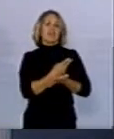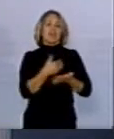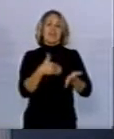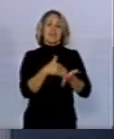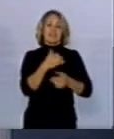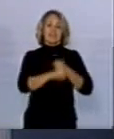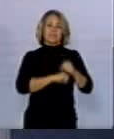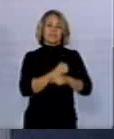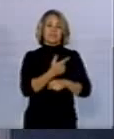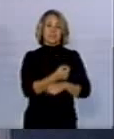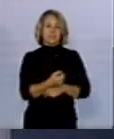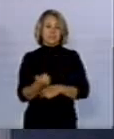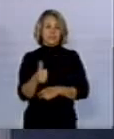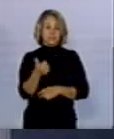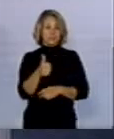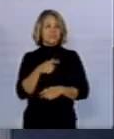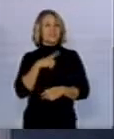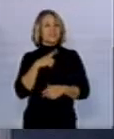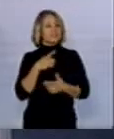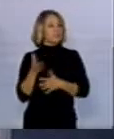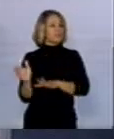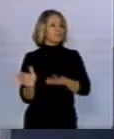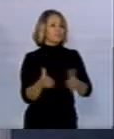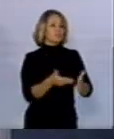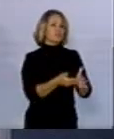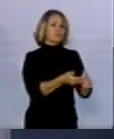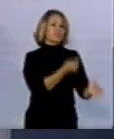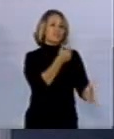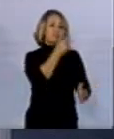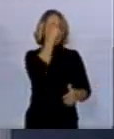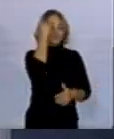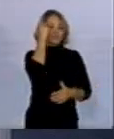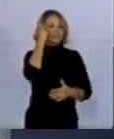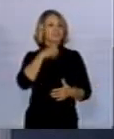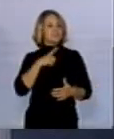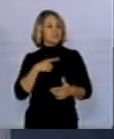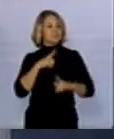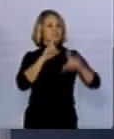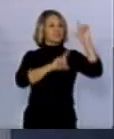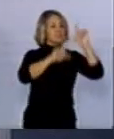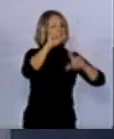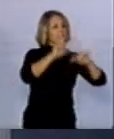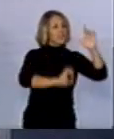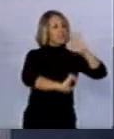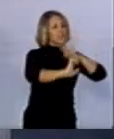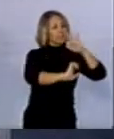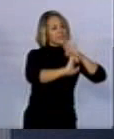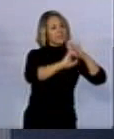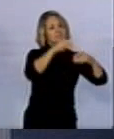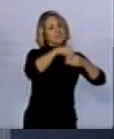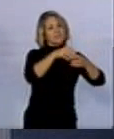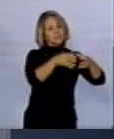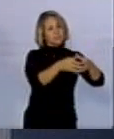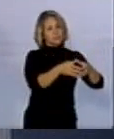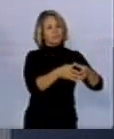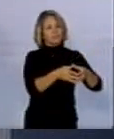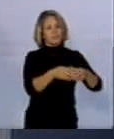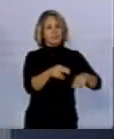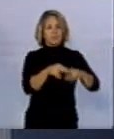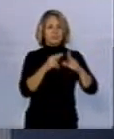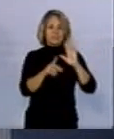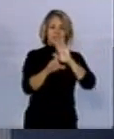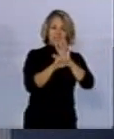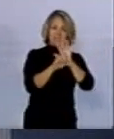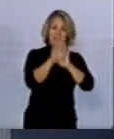esse contrato também restringia prestadores de telefonia de prestar serviços de cabo, assim como as empresas do seu grupo econômico. A própria Lei Geral